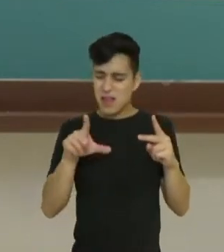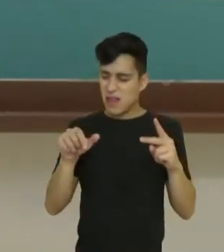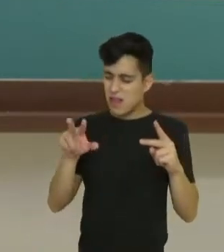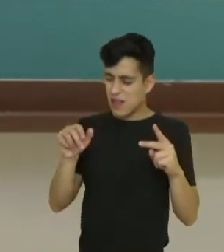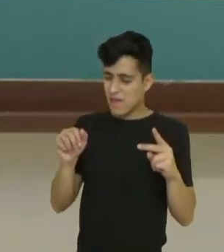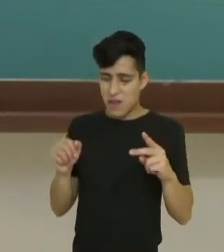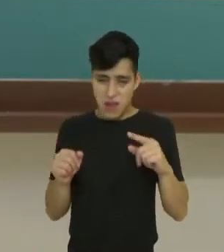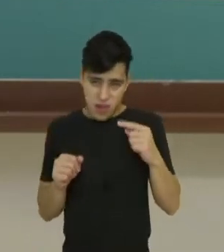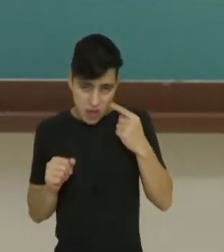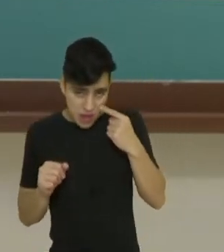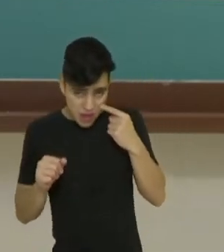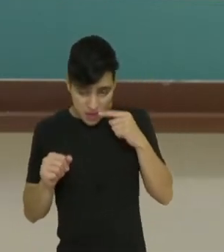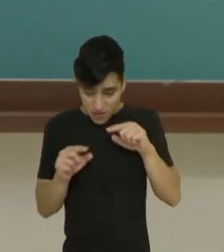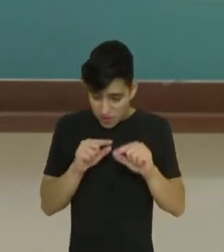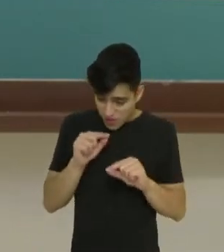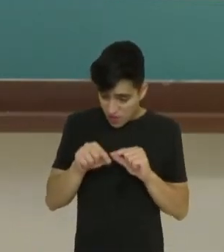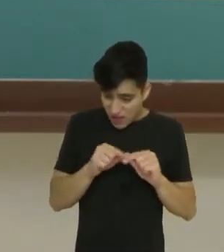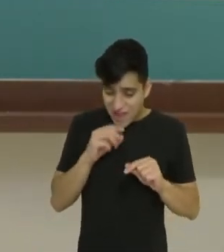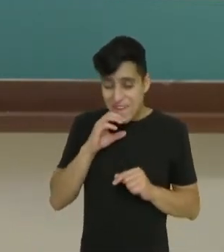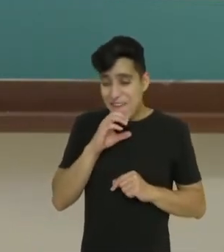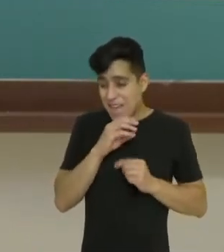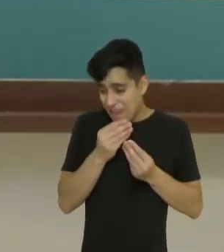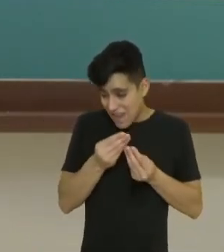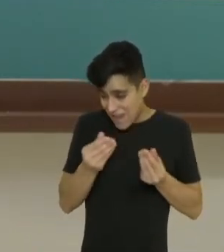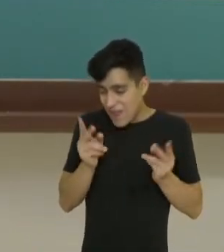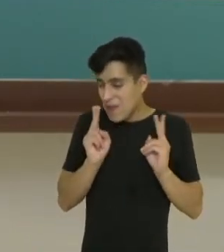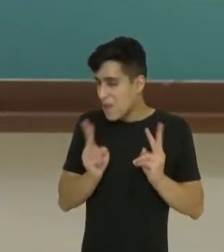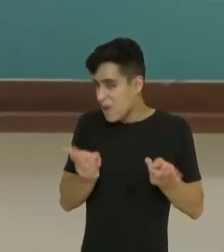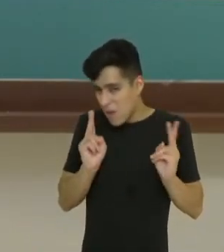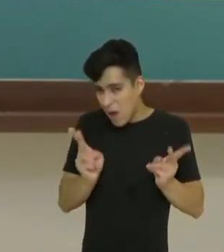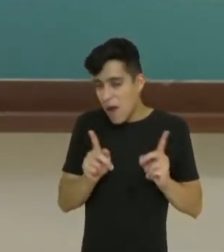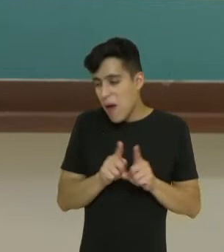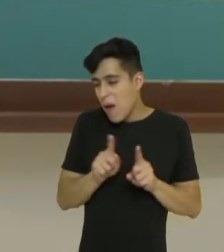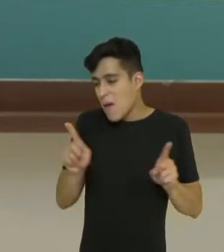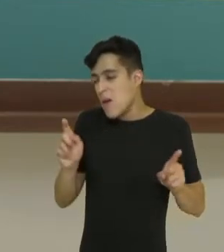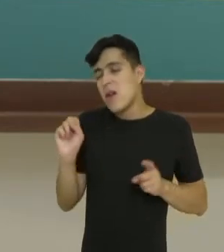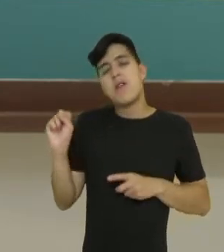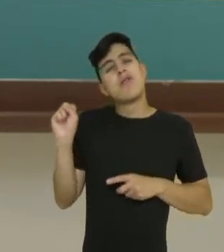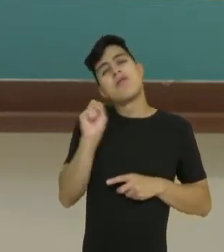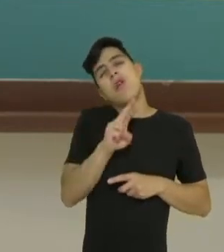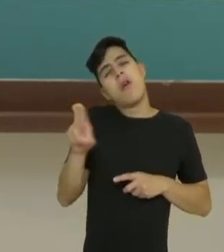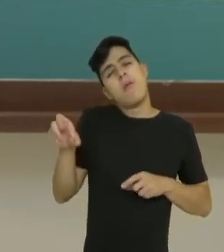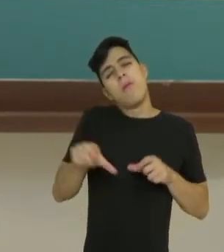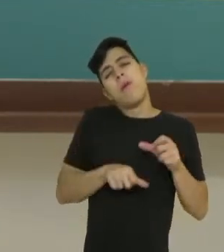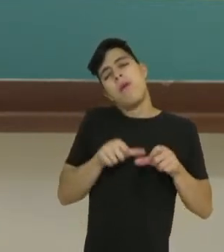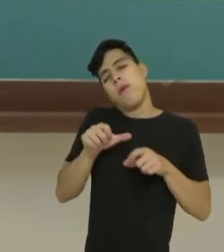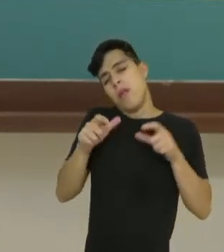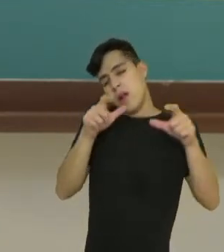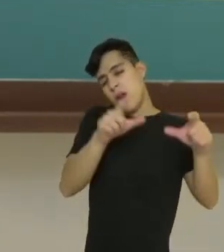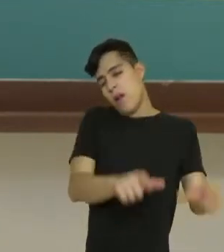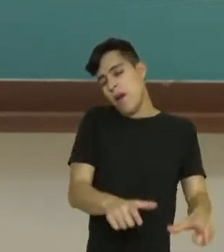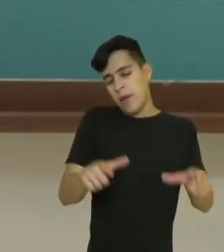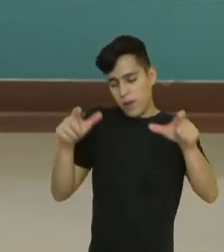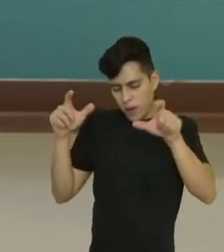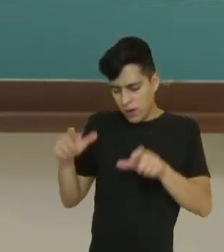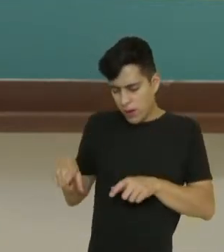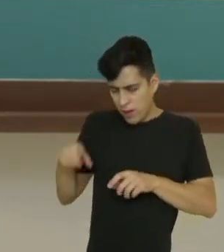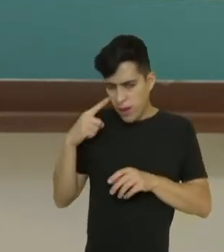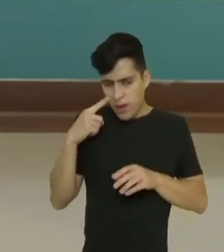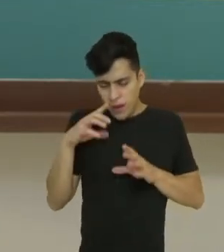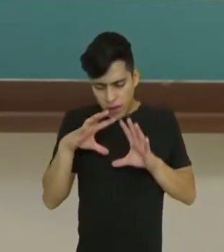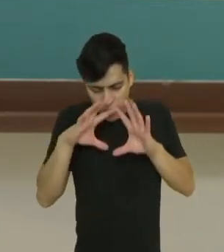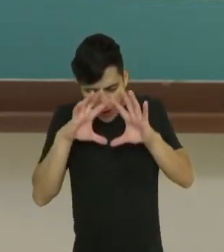O material quente, pastoso, é o mesmo. Só muda de nome na sua localidade. Quando está